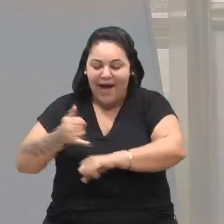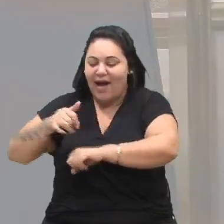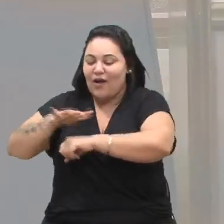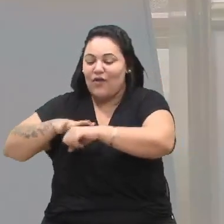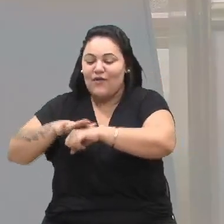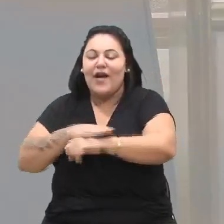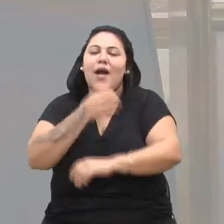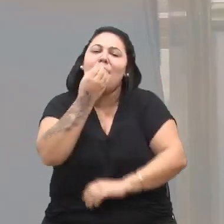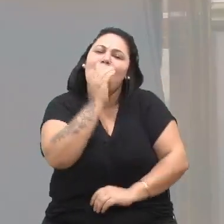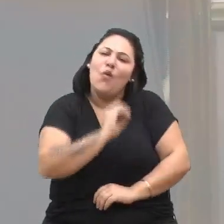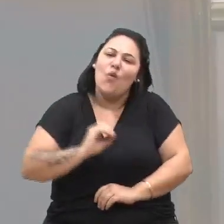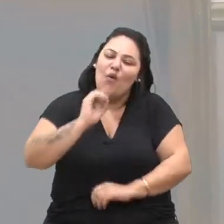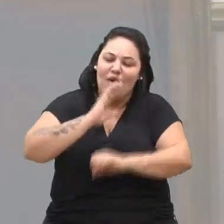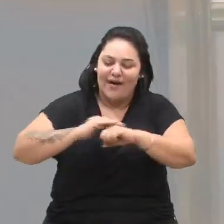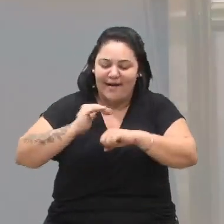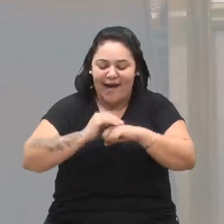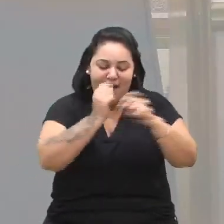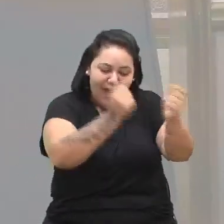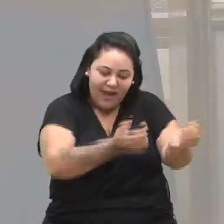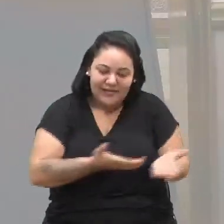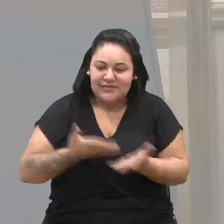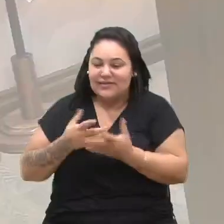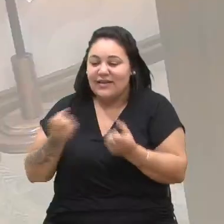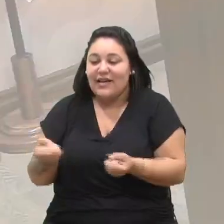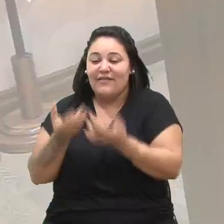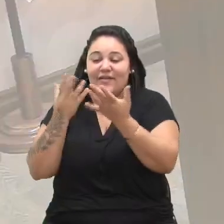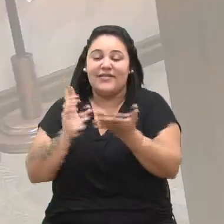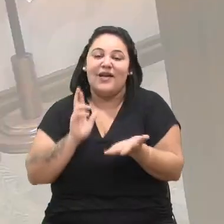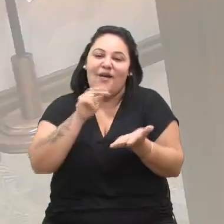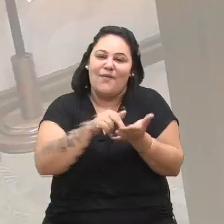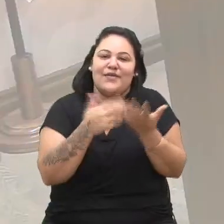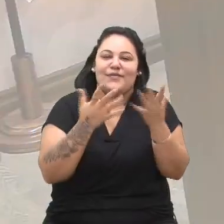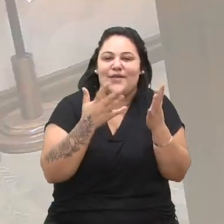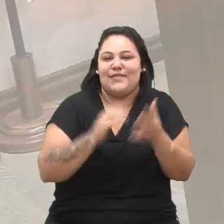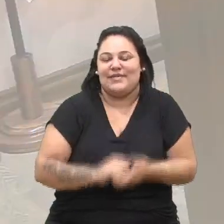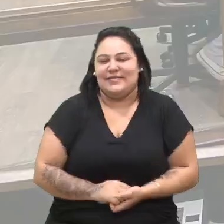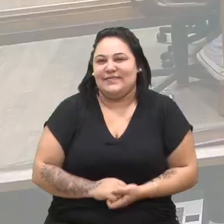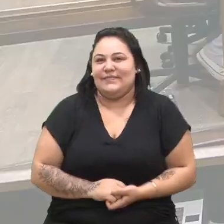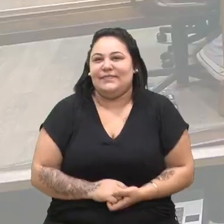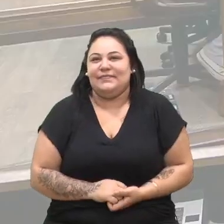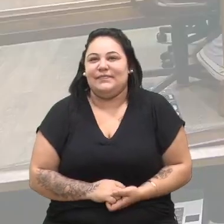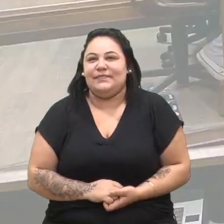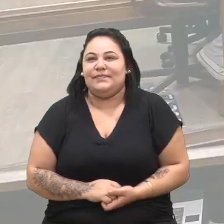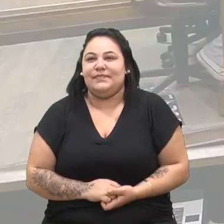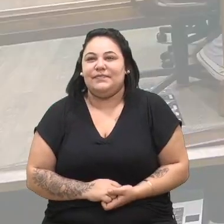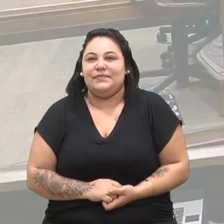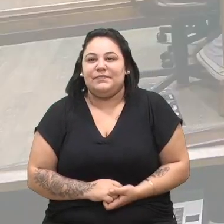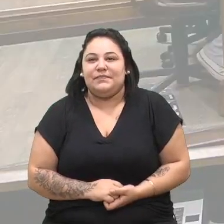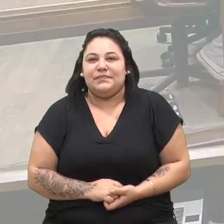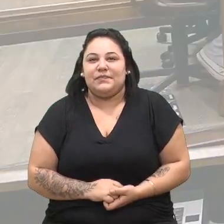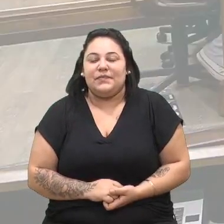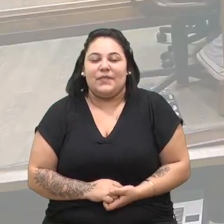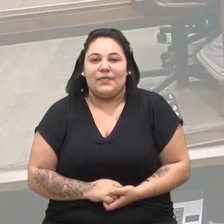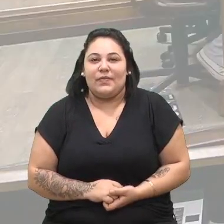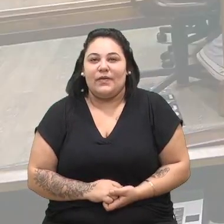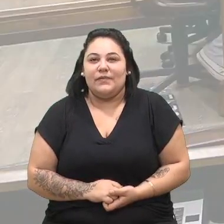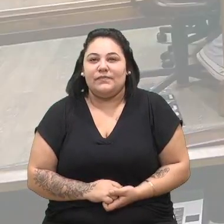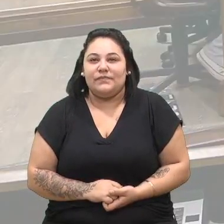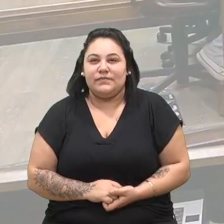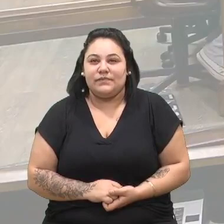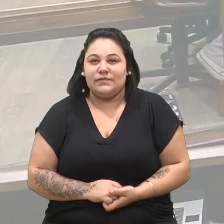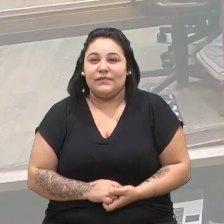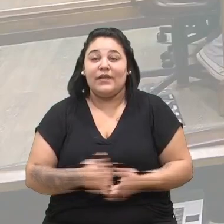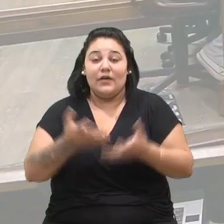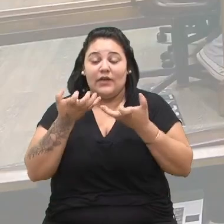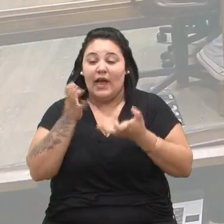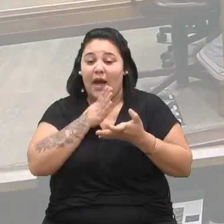vem recebendo e a festa realmente está de parabéns. Obrigado. Vereadora Rose, porque eu vou entrar em outro assunto. Eu queria rapidamente dar uma